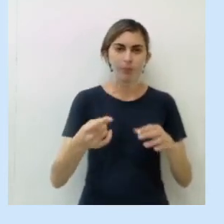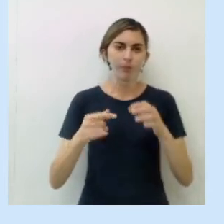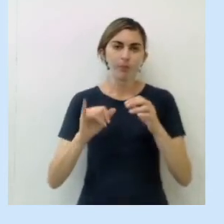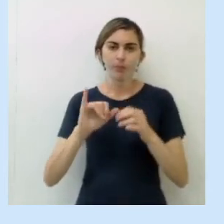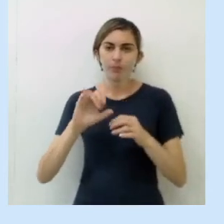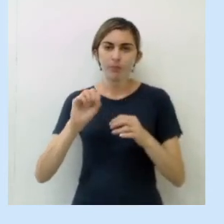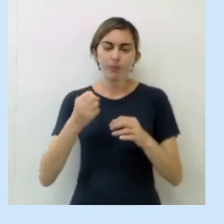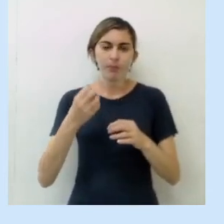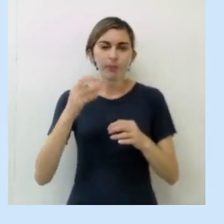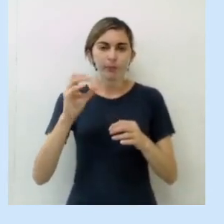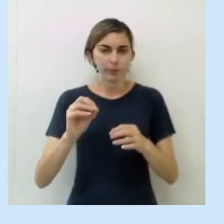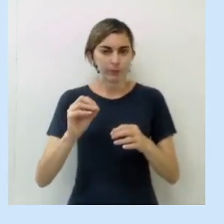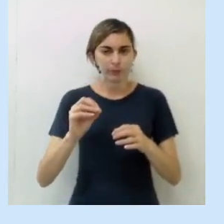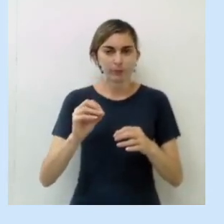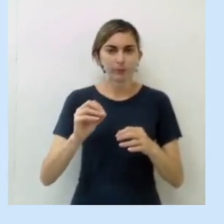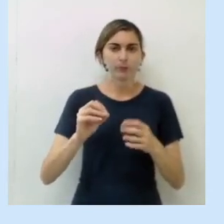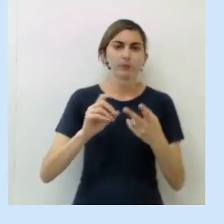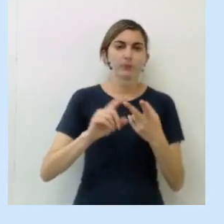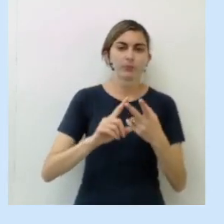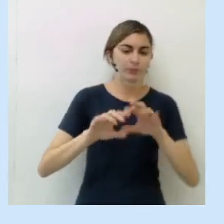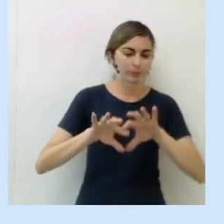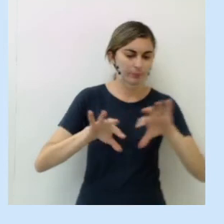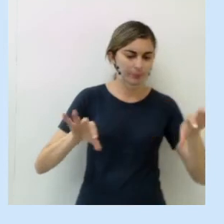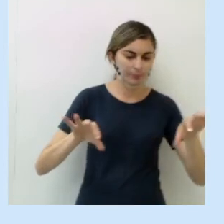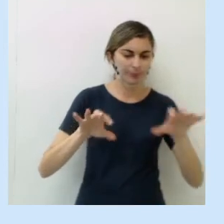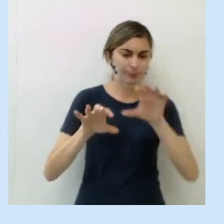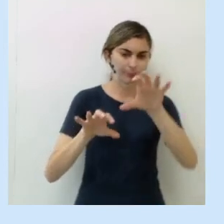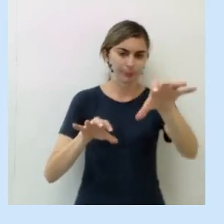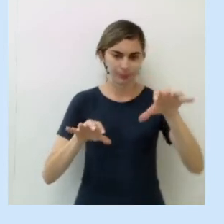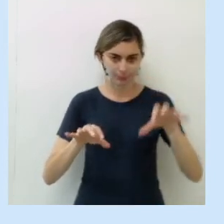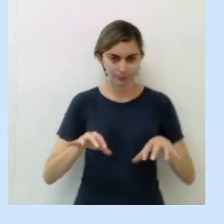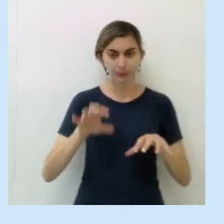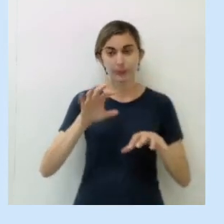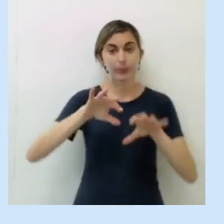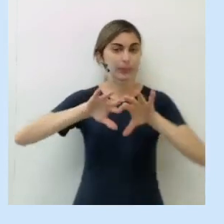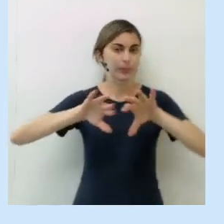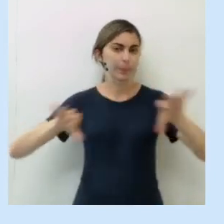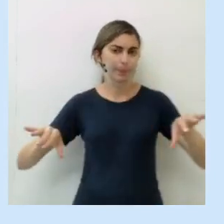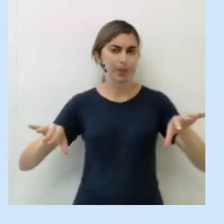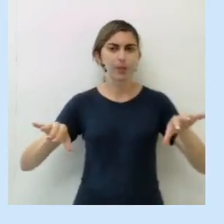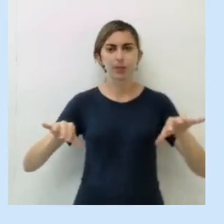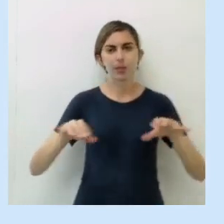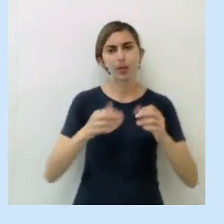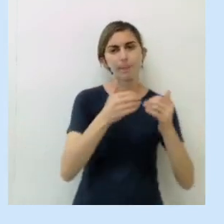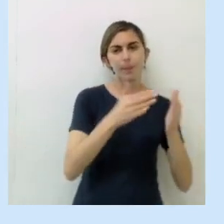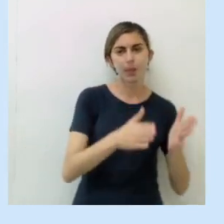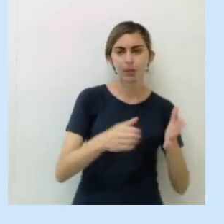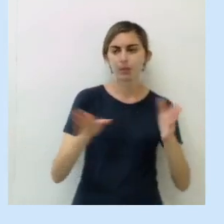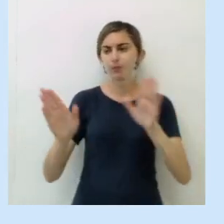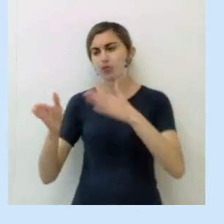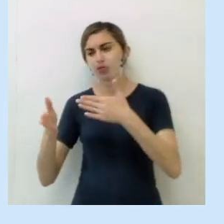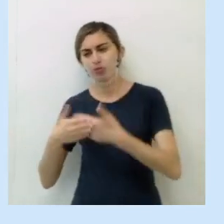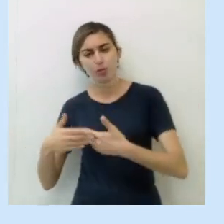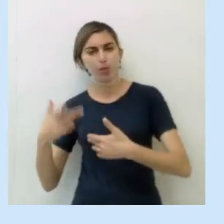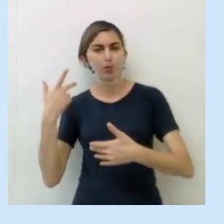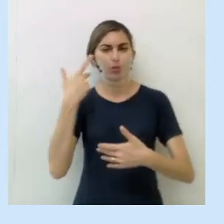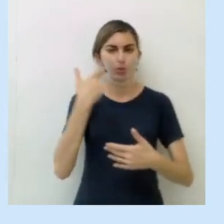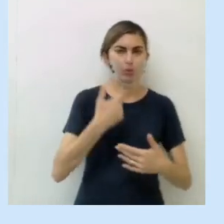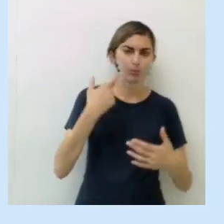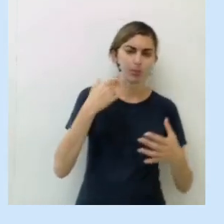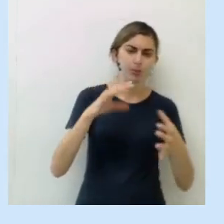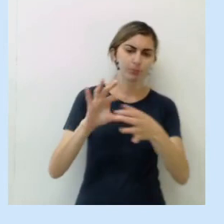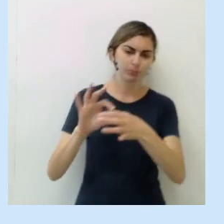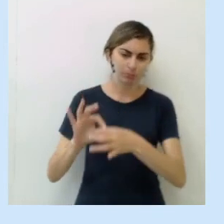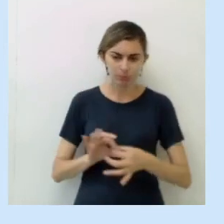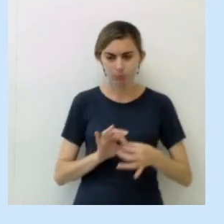isomeria constitucional de cadeia. Aí cadeia aberta, fechada, normal,